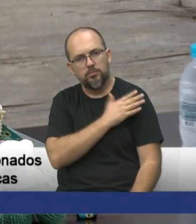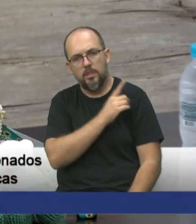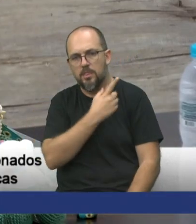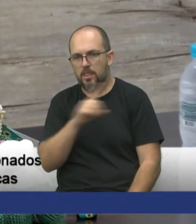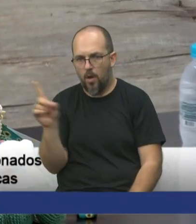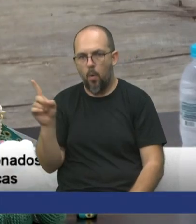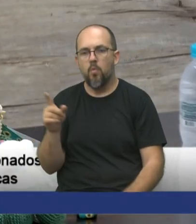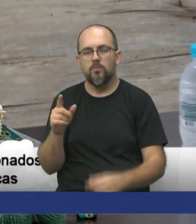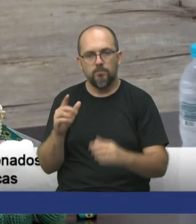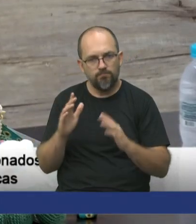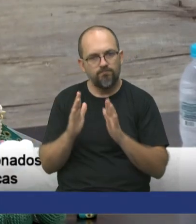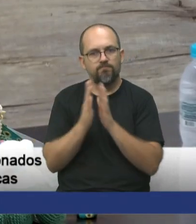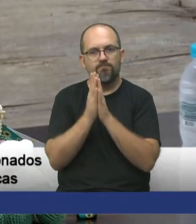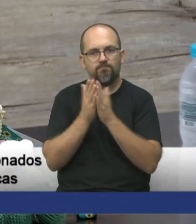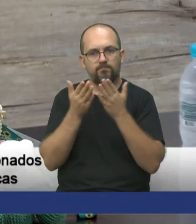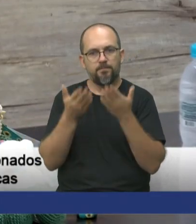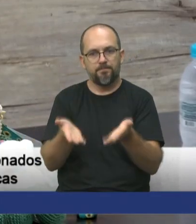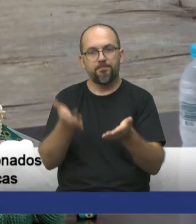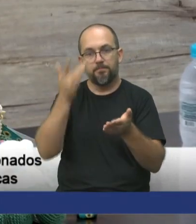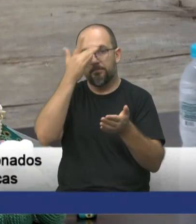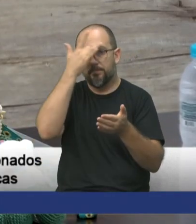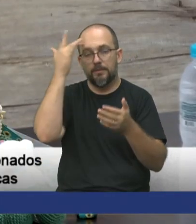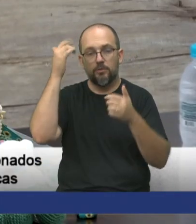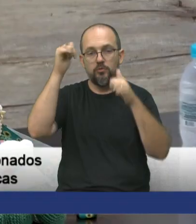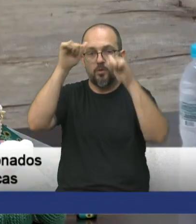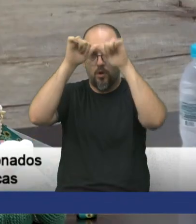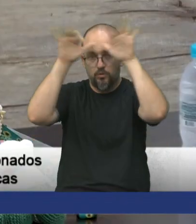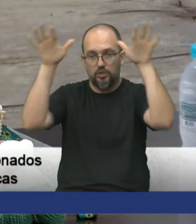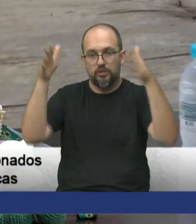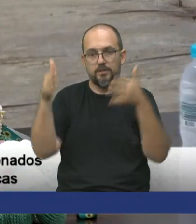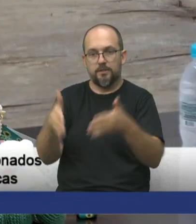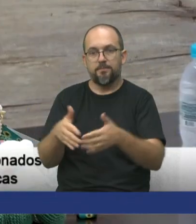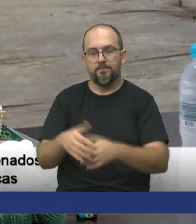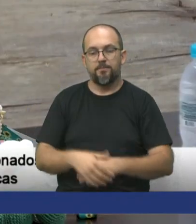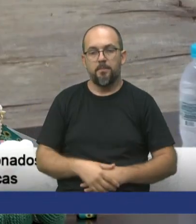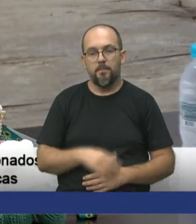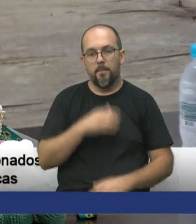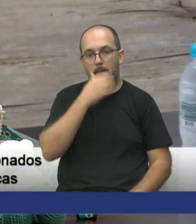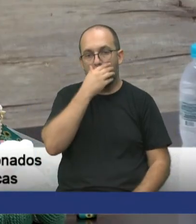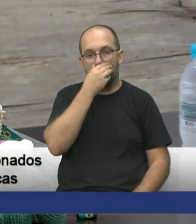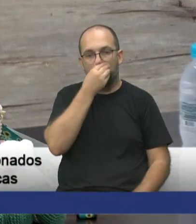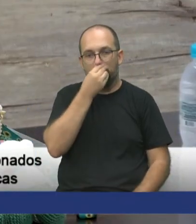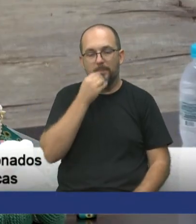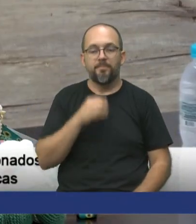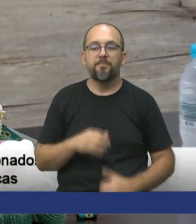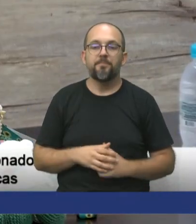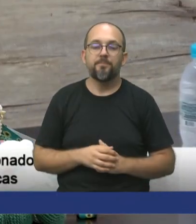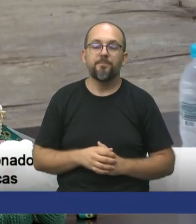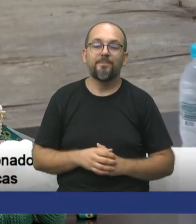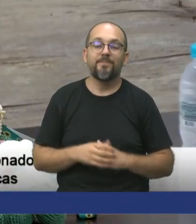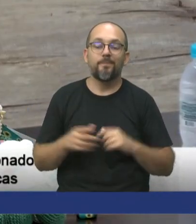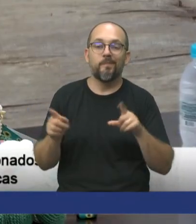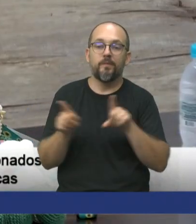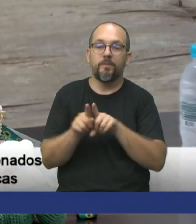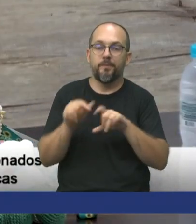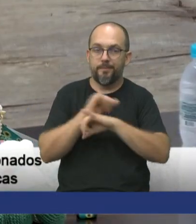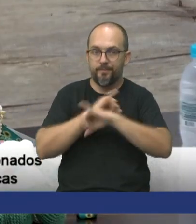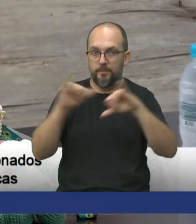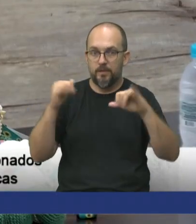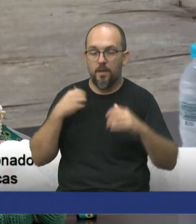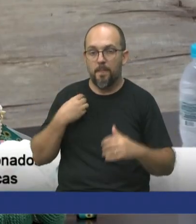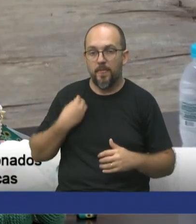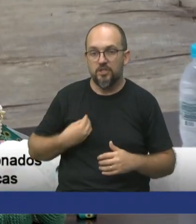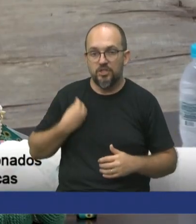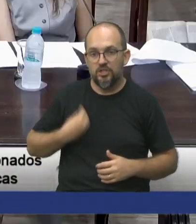pessoa do transtorno do espectro autista. Registro, então, a presença